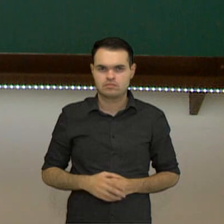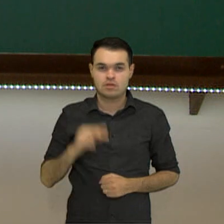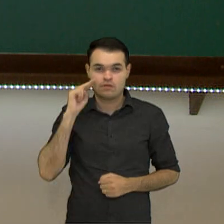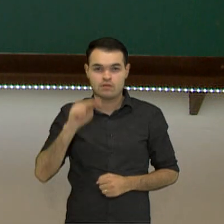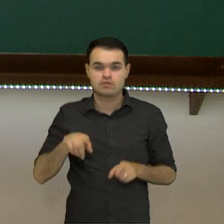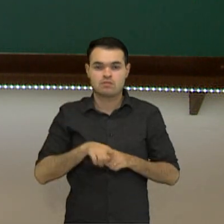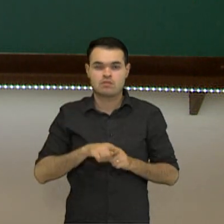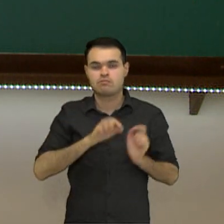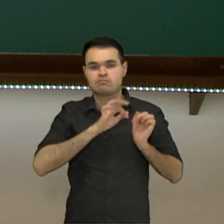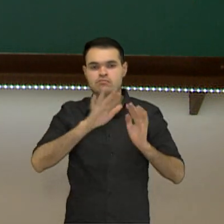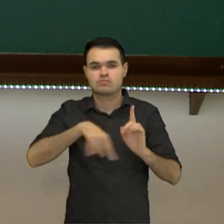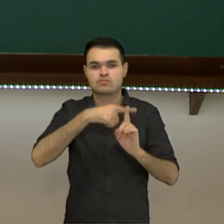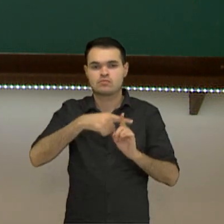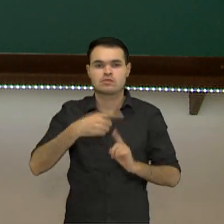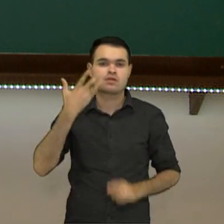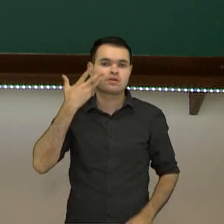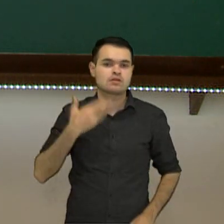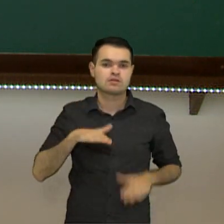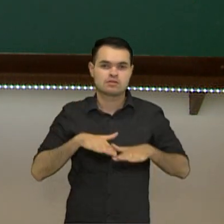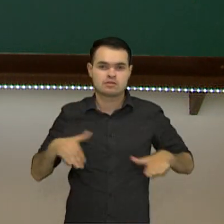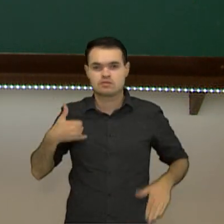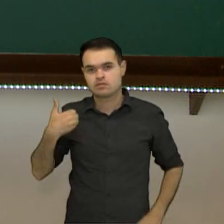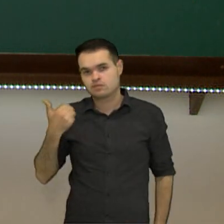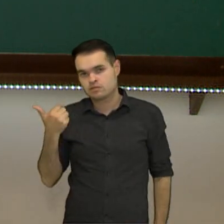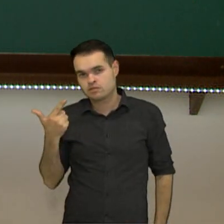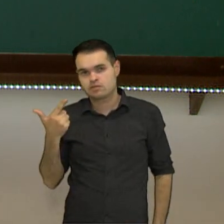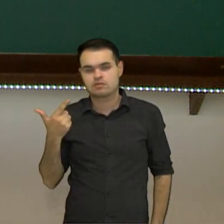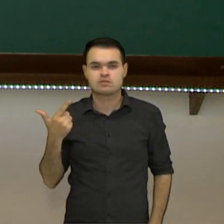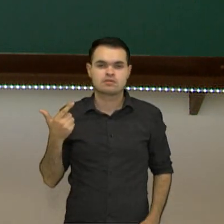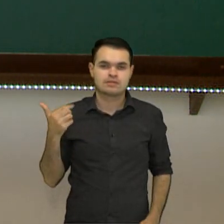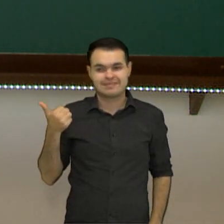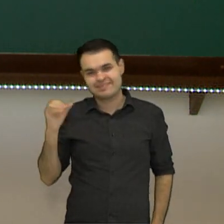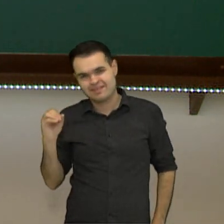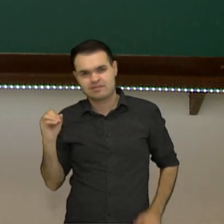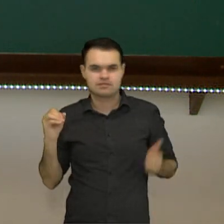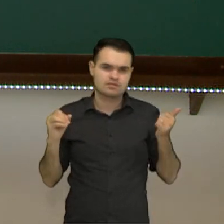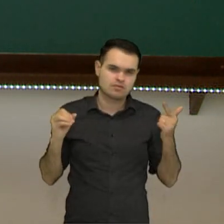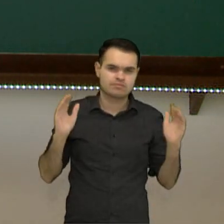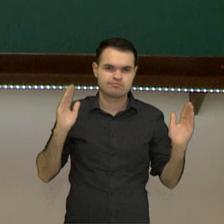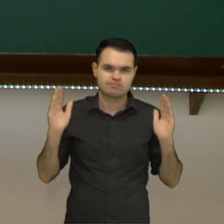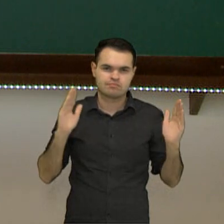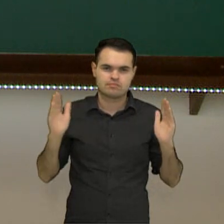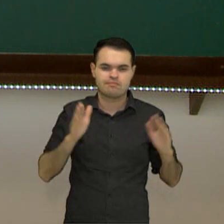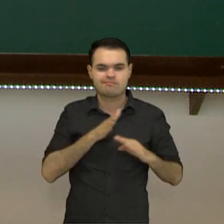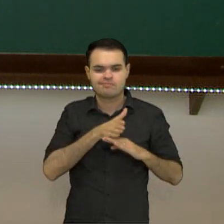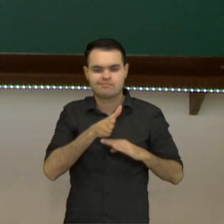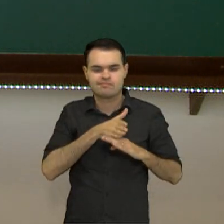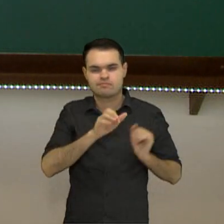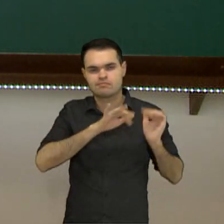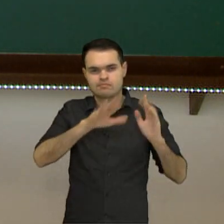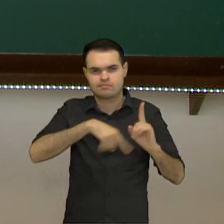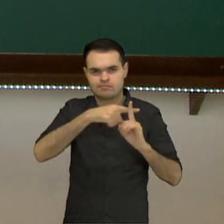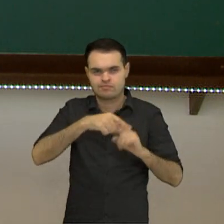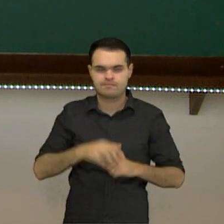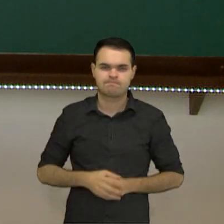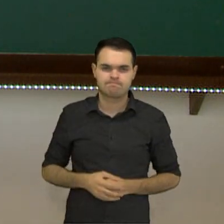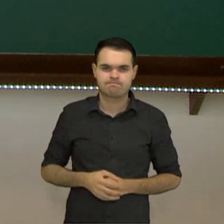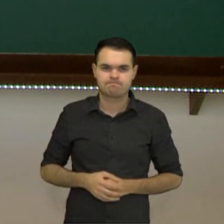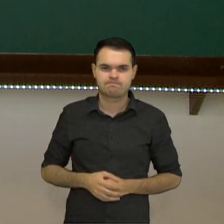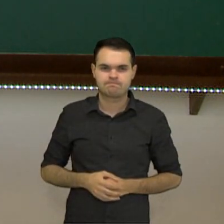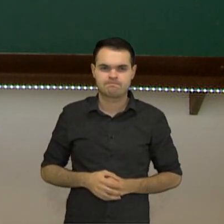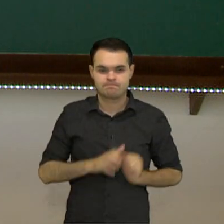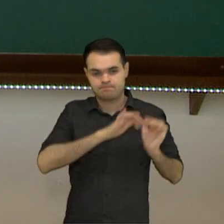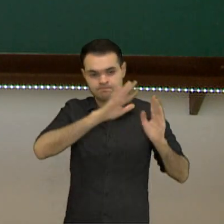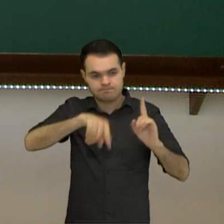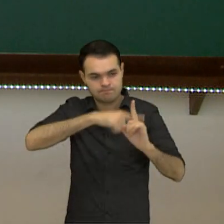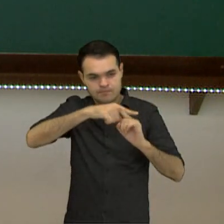cruzadas das crianças, né? Crianças entre 10 e 12 anos também participando de um dos movimentos das cruzadas.